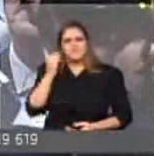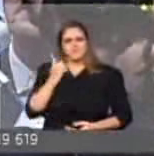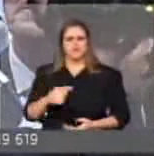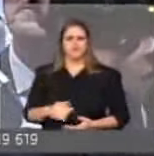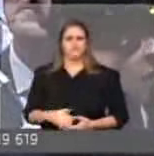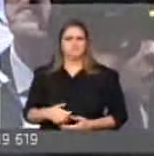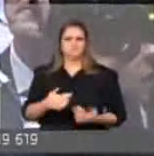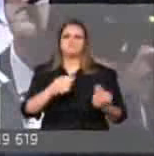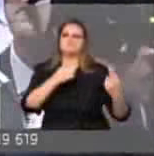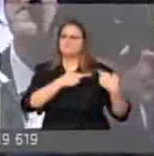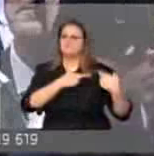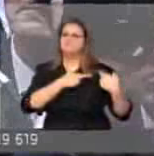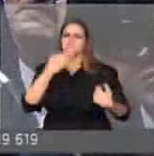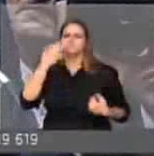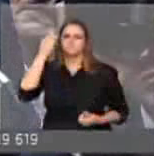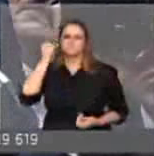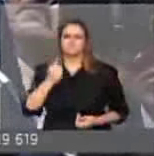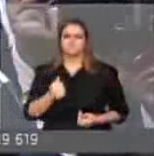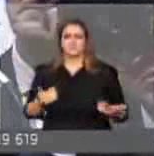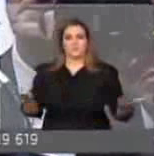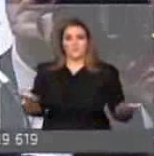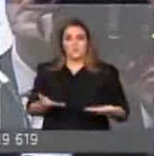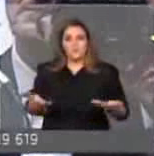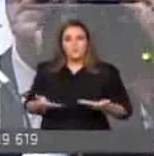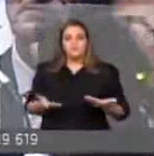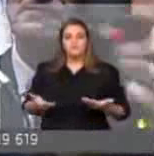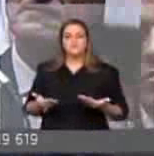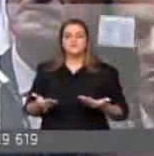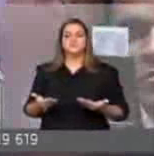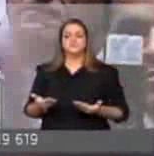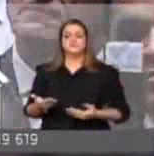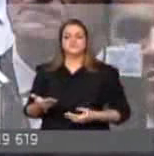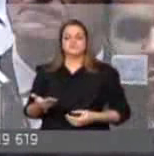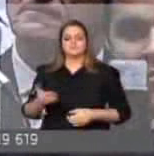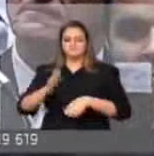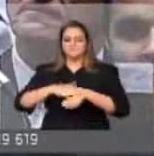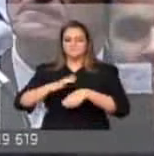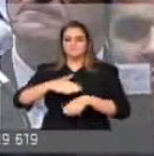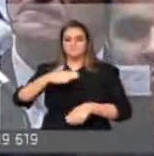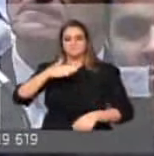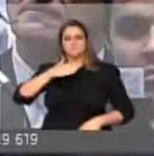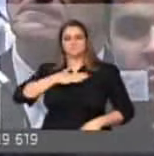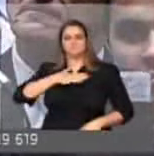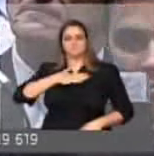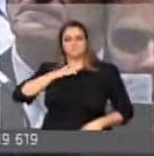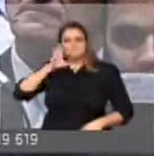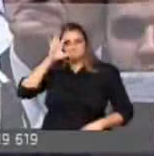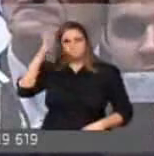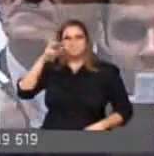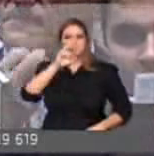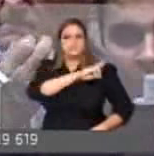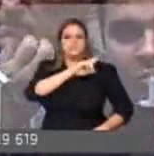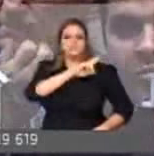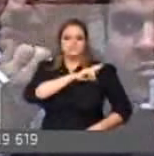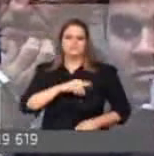hoje, com essa responsabilidade na minha mão, dos jovens que querem uma política